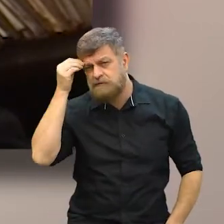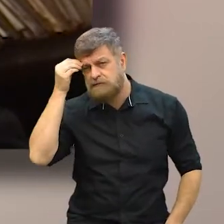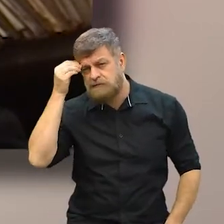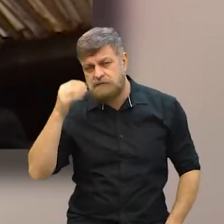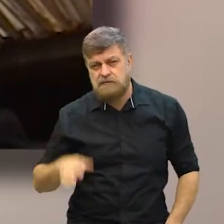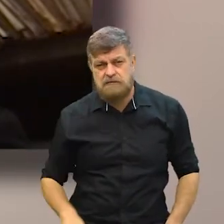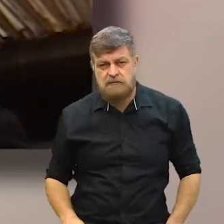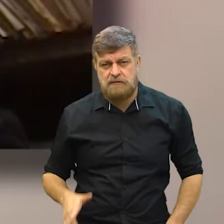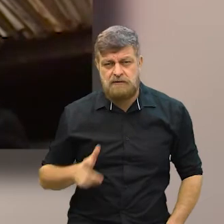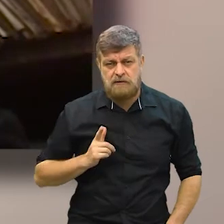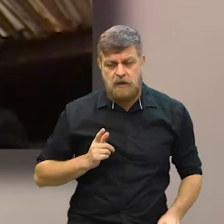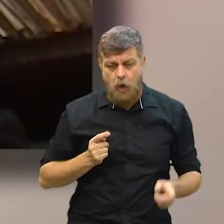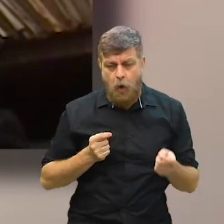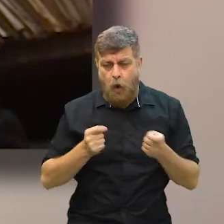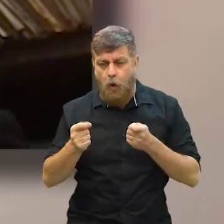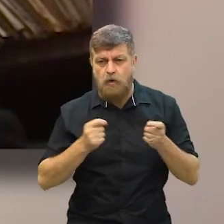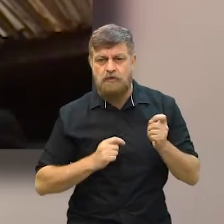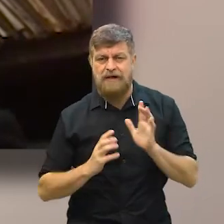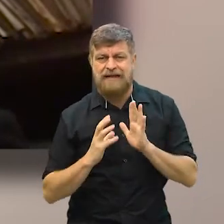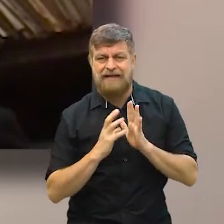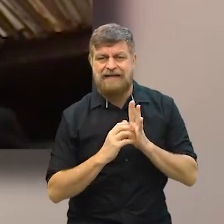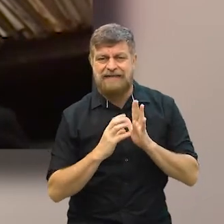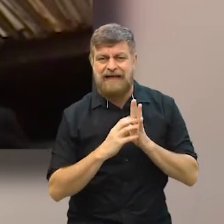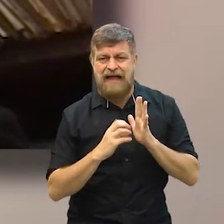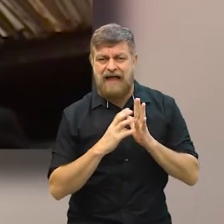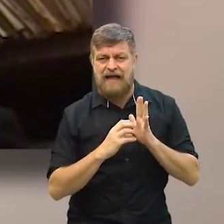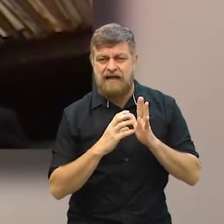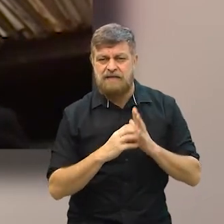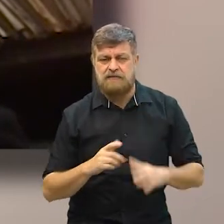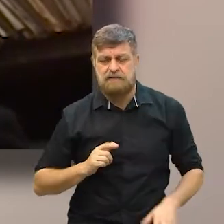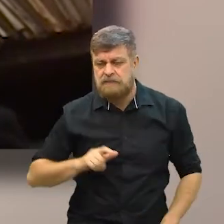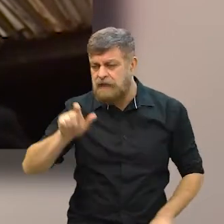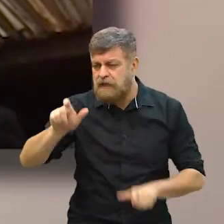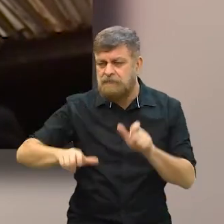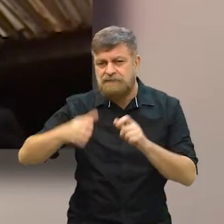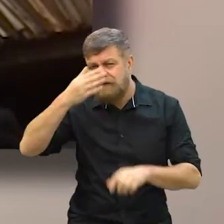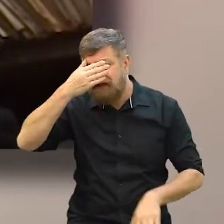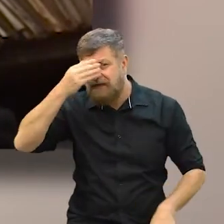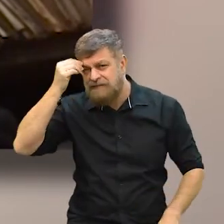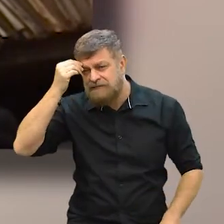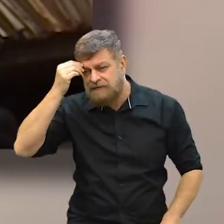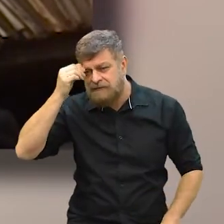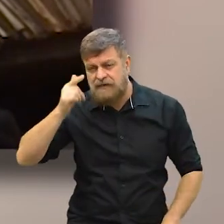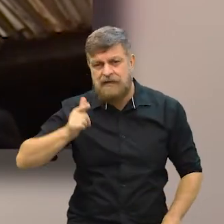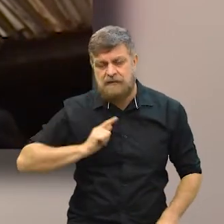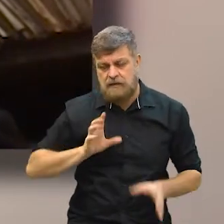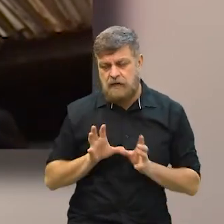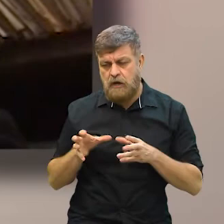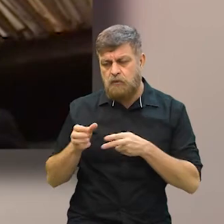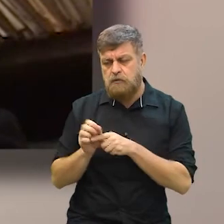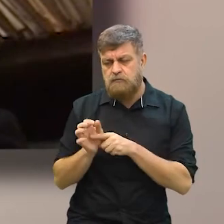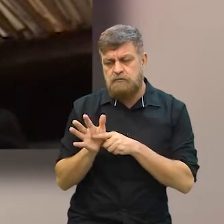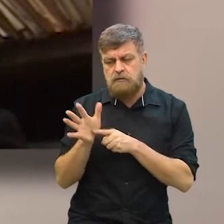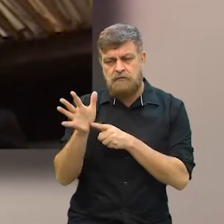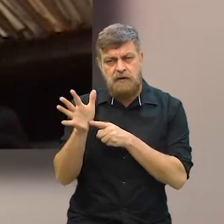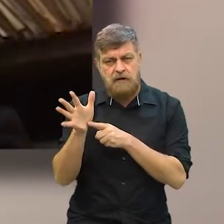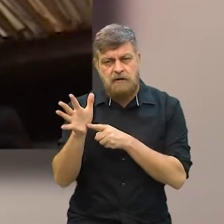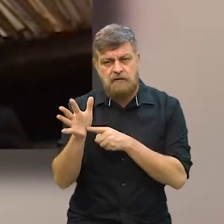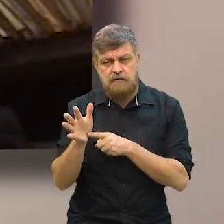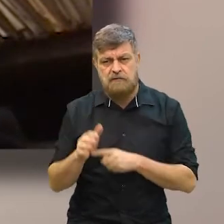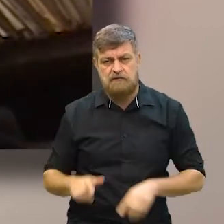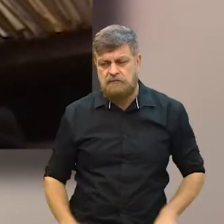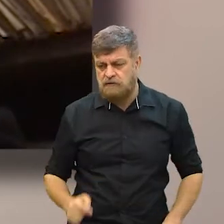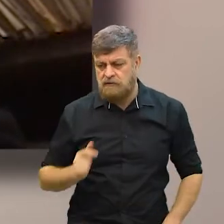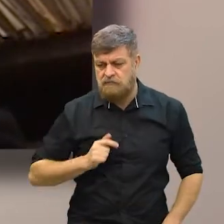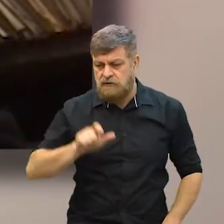esquecidos. Né? Com o melhor controle da AIDS, se esquece que nós temos ainda subgrupos que